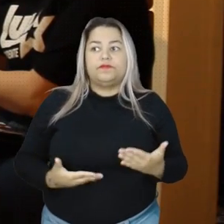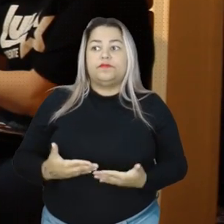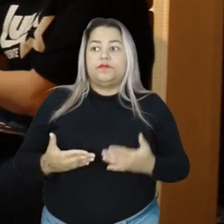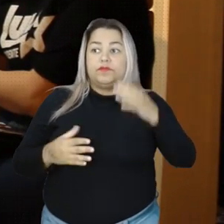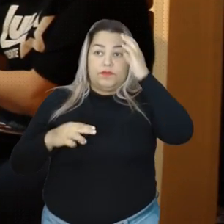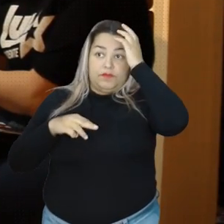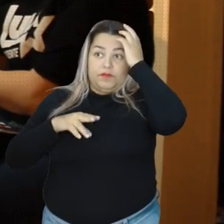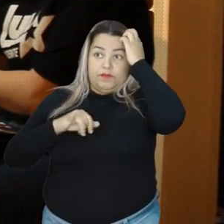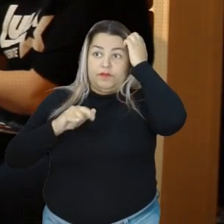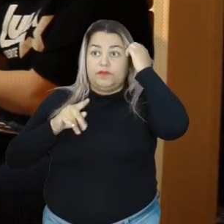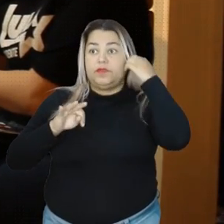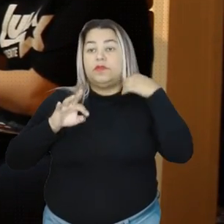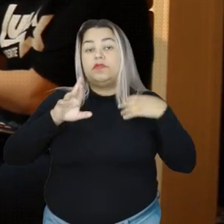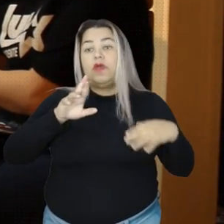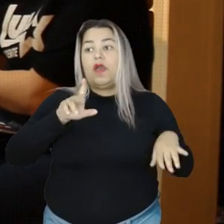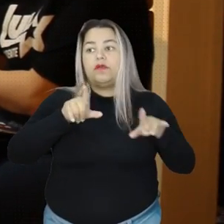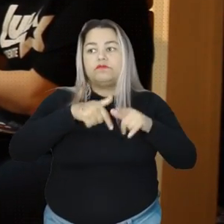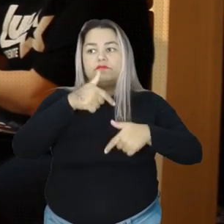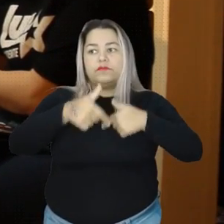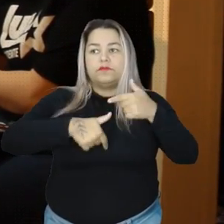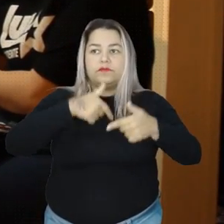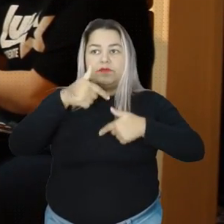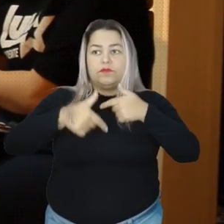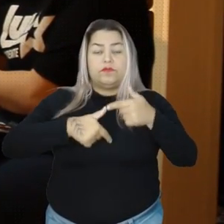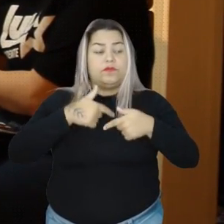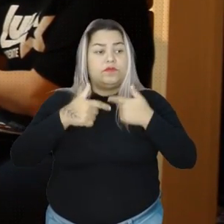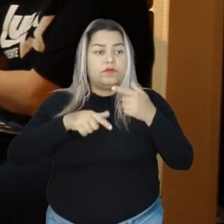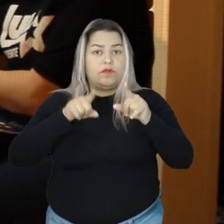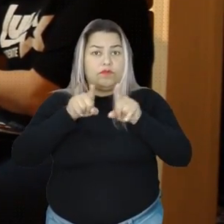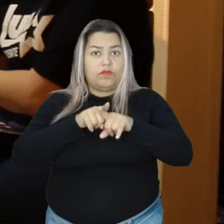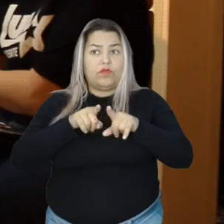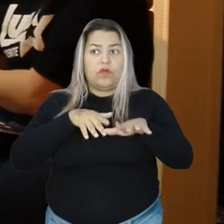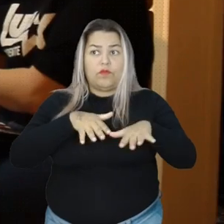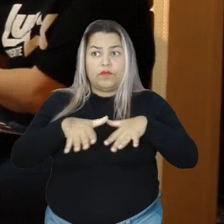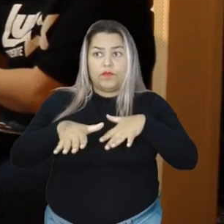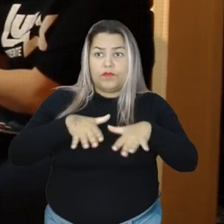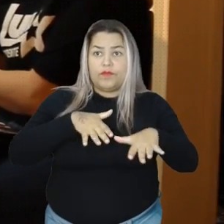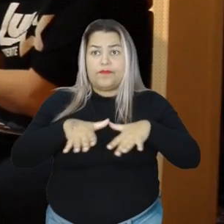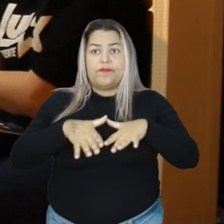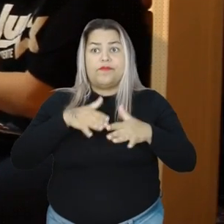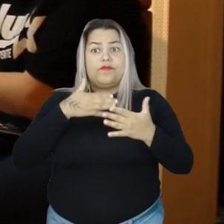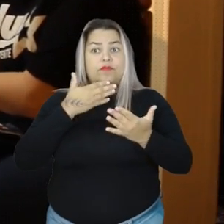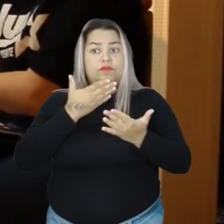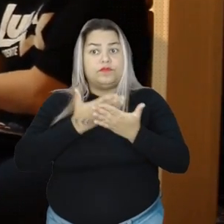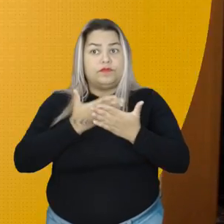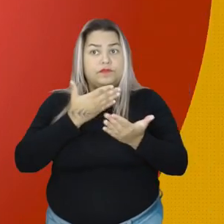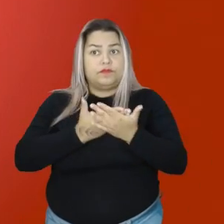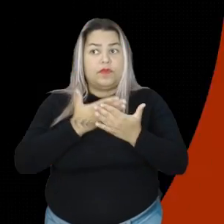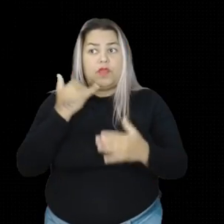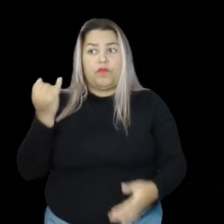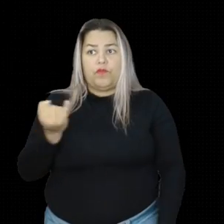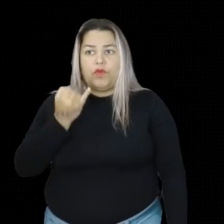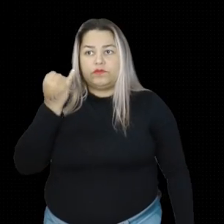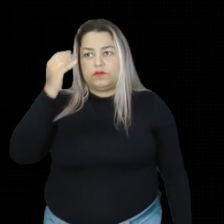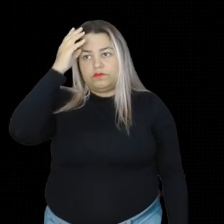trabalhar, tive que... Essa minha passagem pelo movimento estudantil foi curta, não foi? Mas é importante.